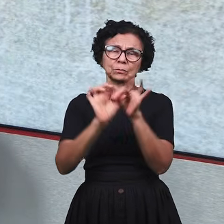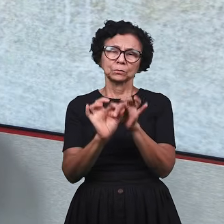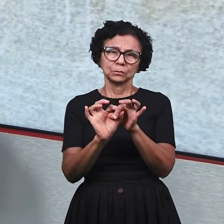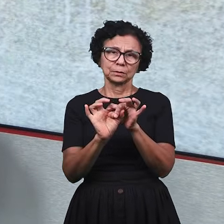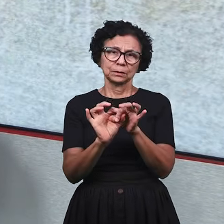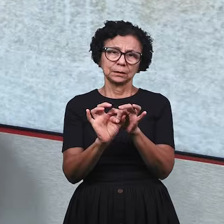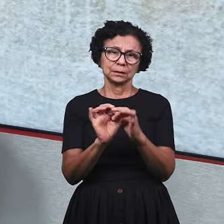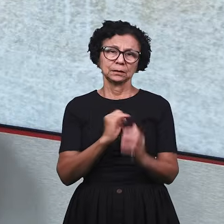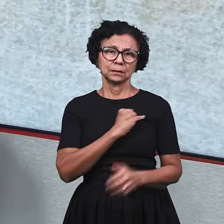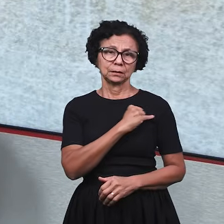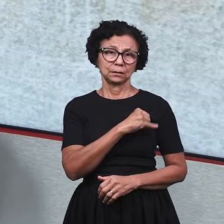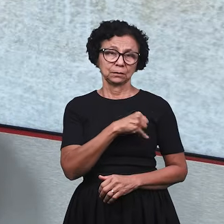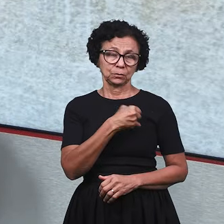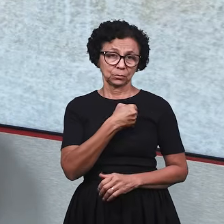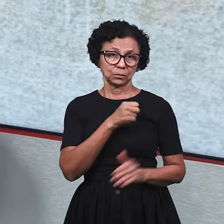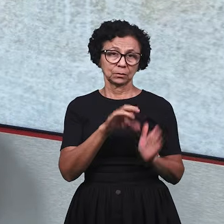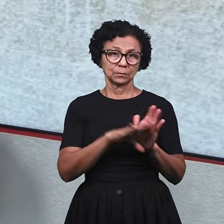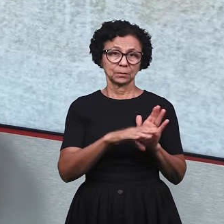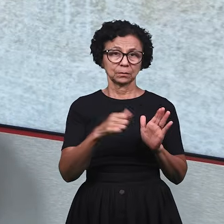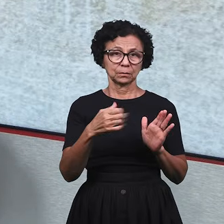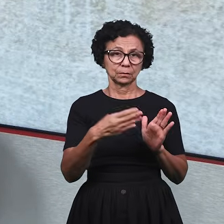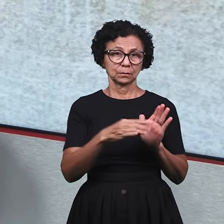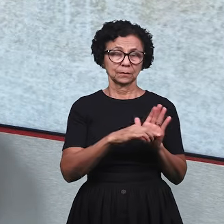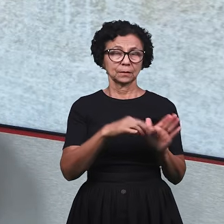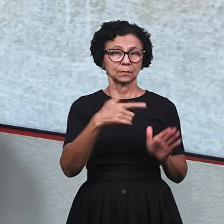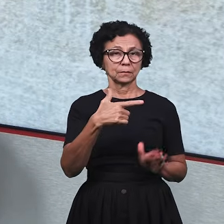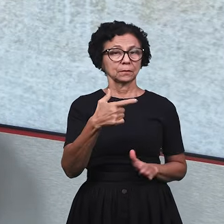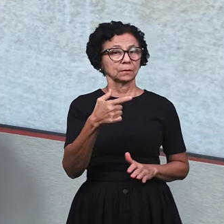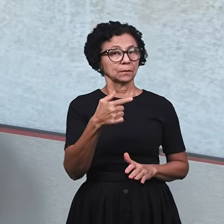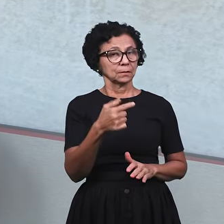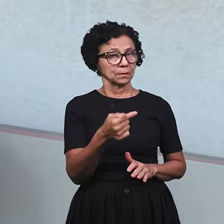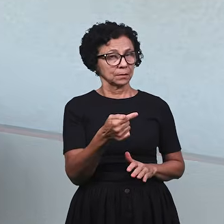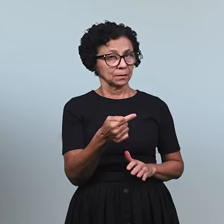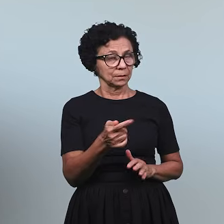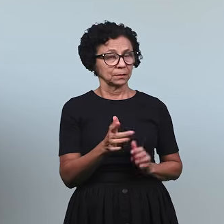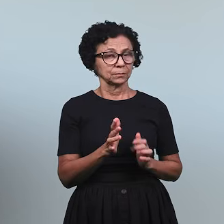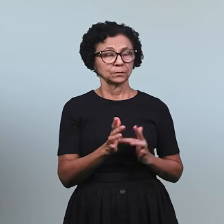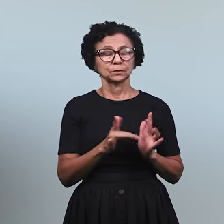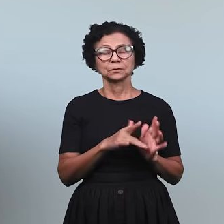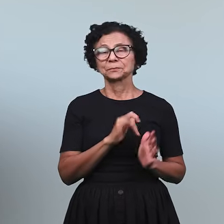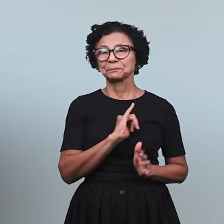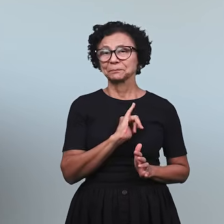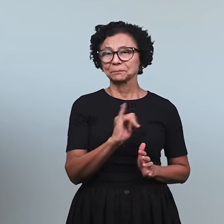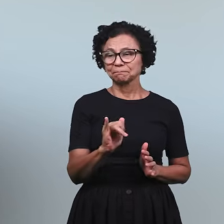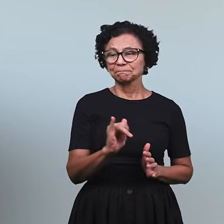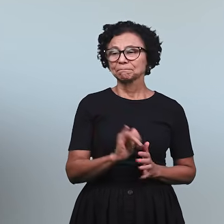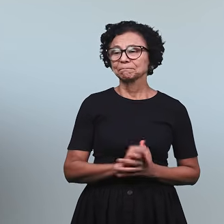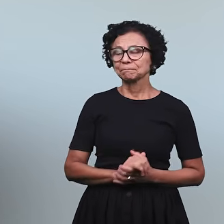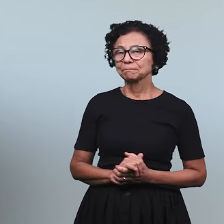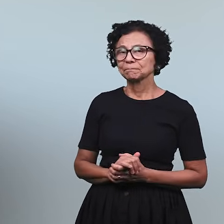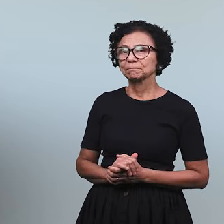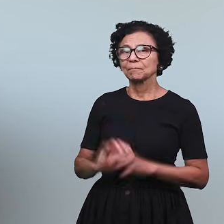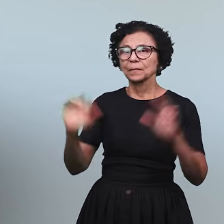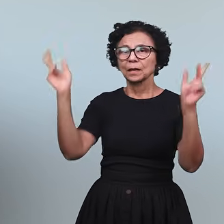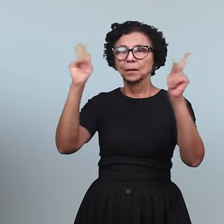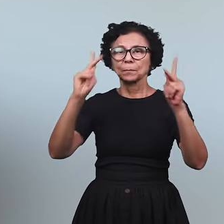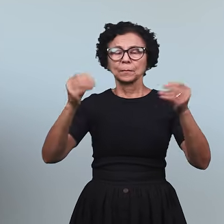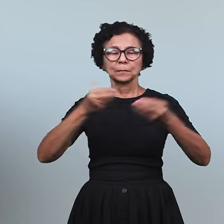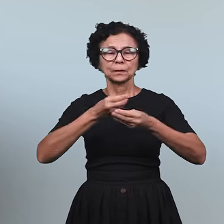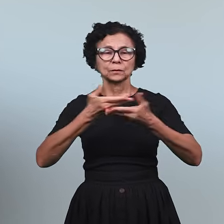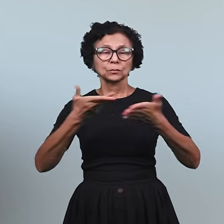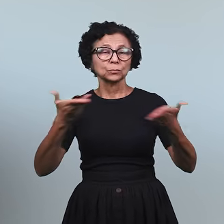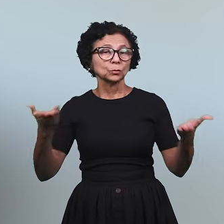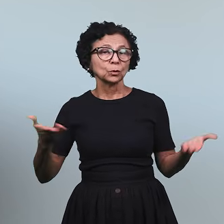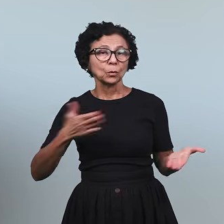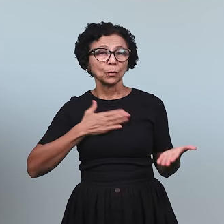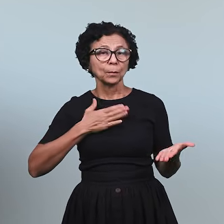João, capítulo 14, verso 27, o Senhor Jesus disse exatamente assim: deixo-vos a paz,